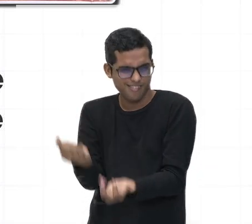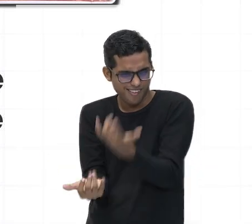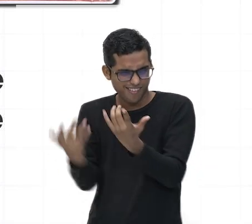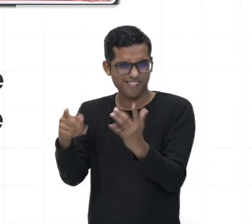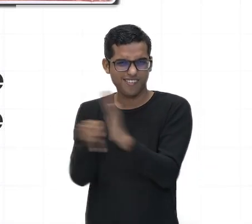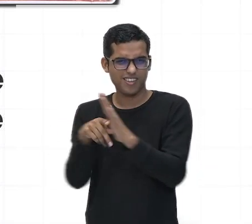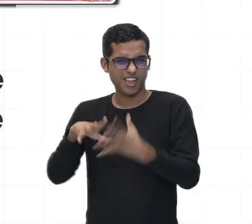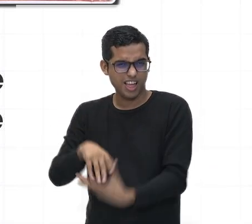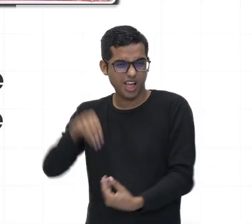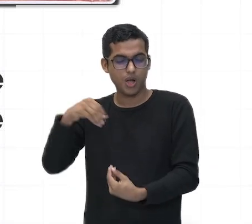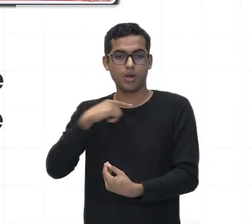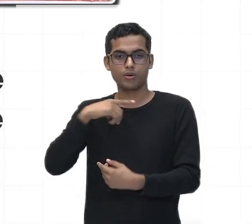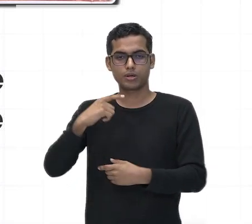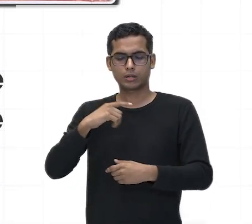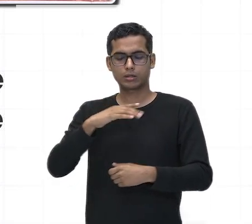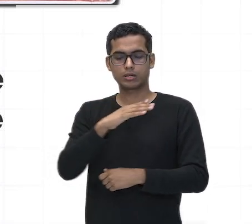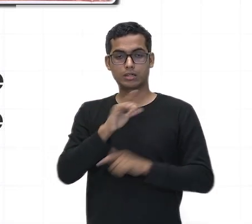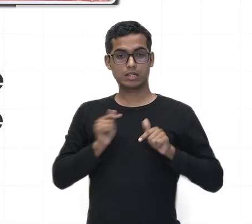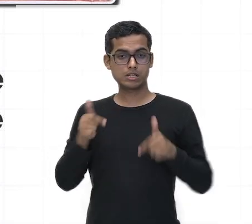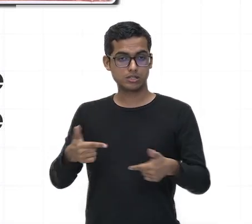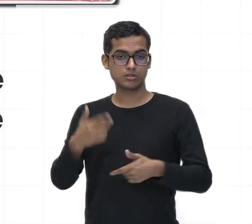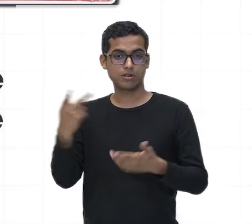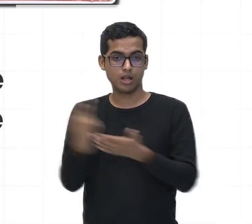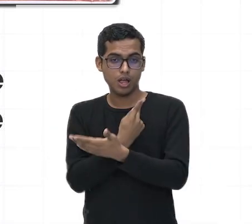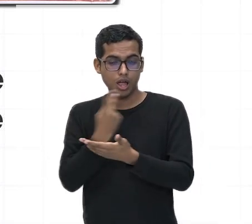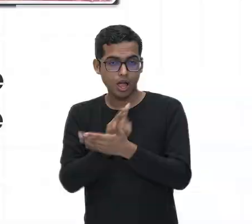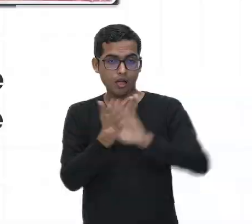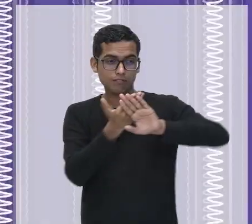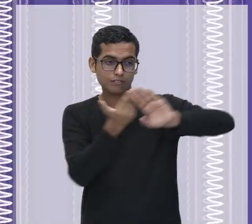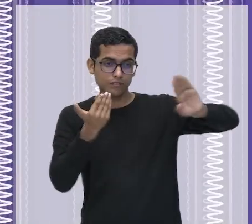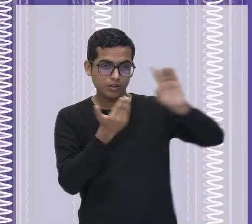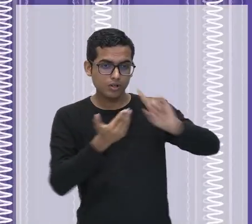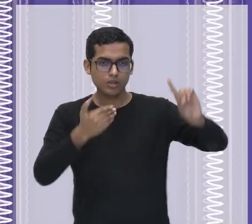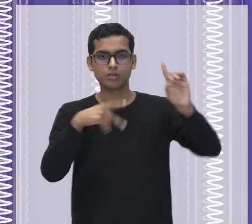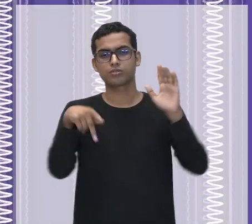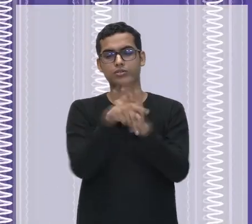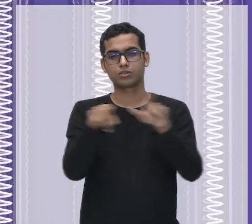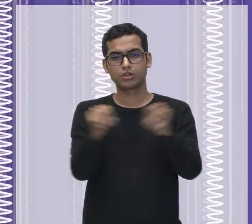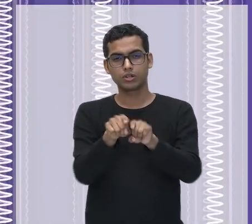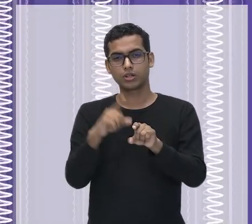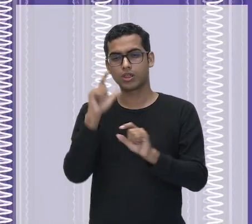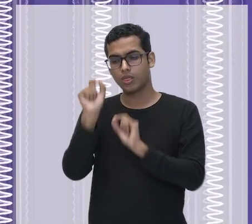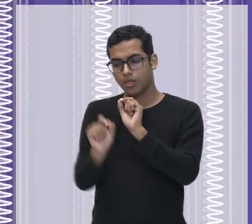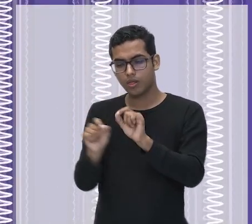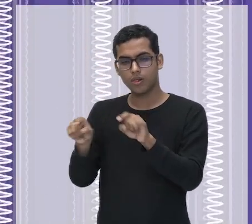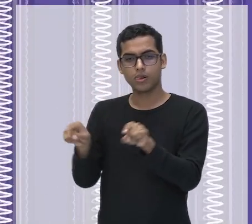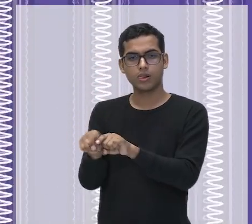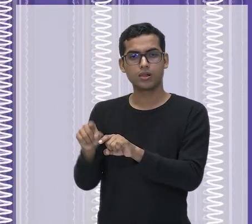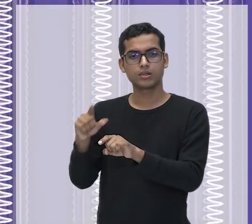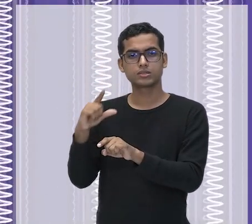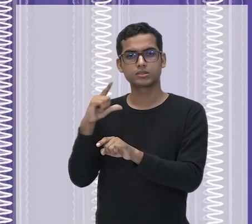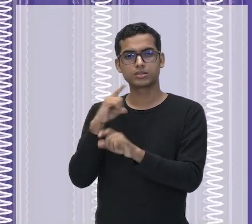de Deus, são destinadas pela eternidade. Olha que